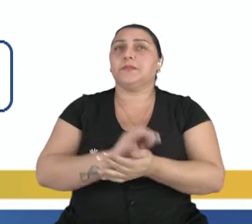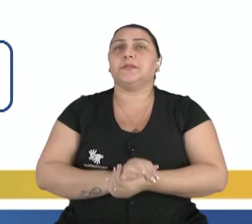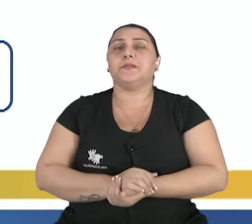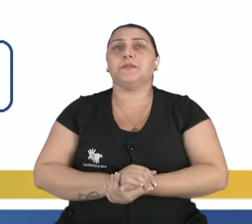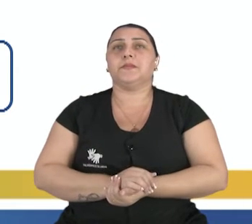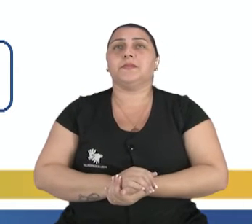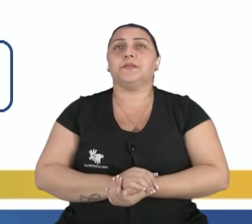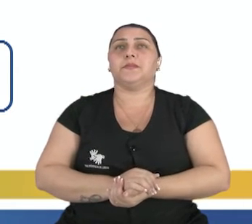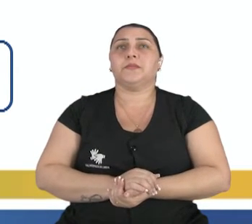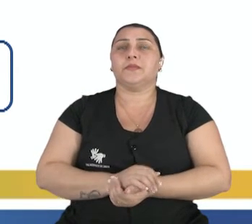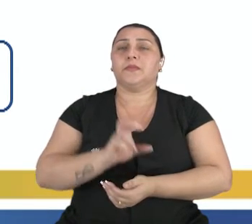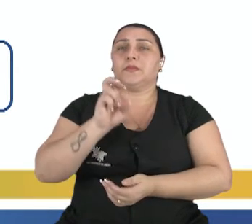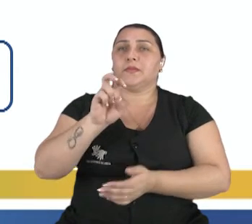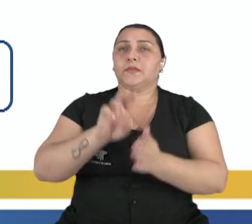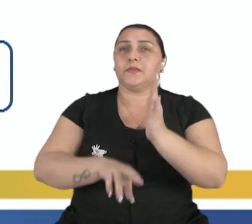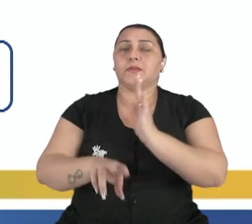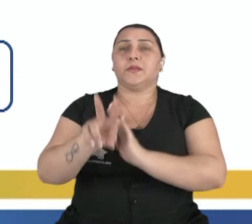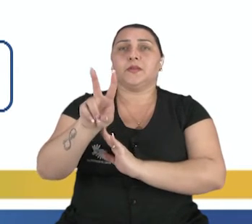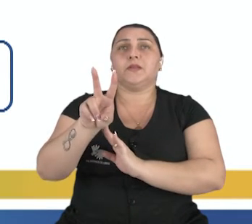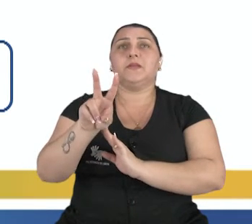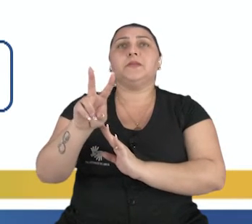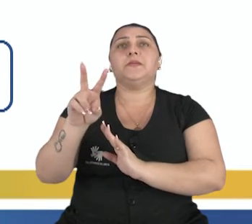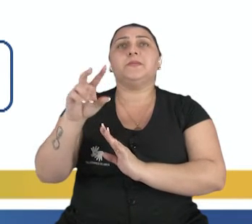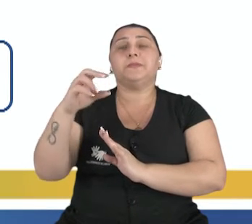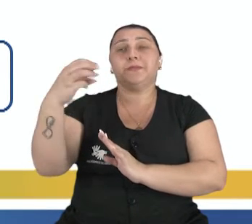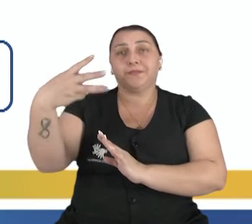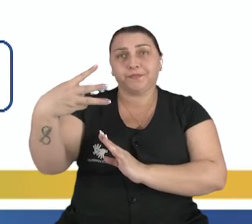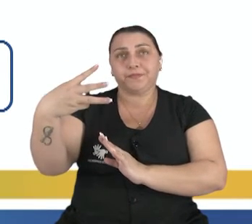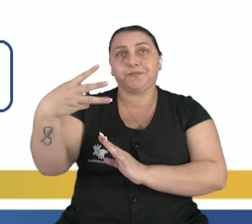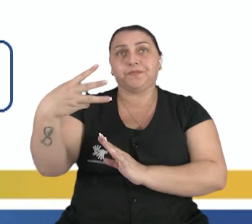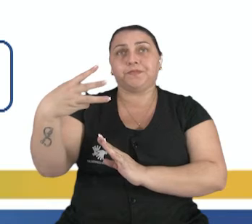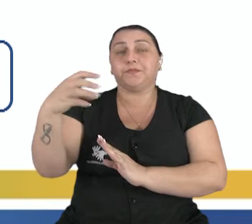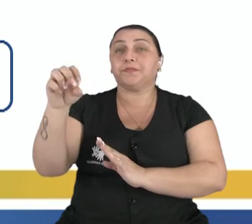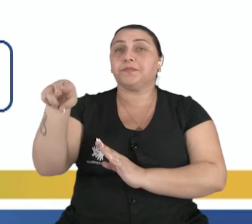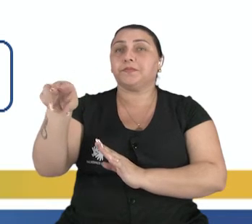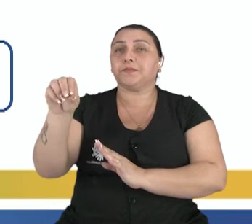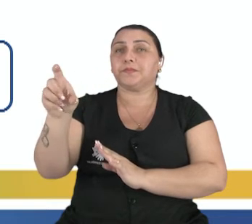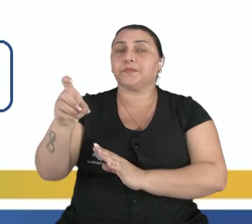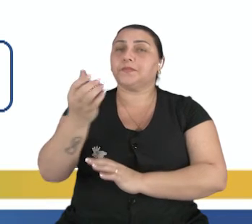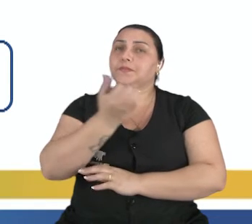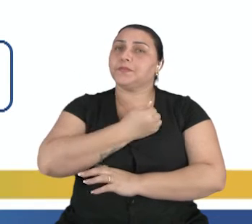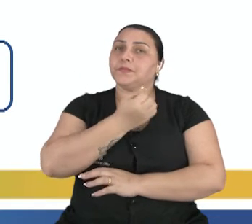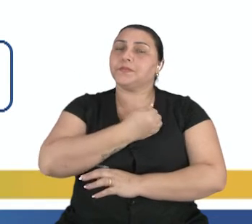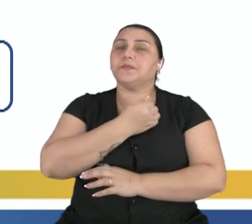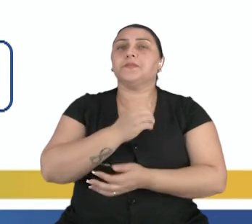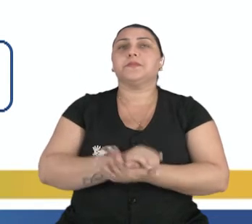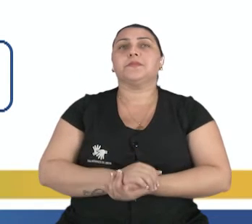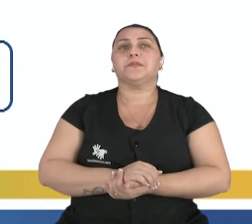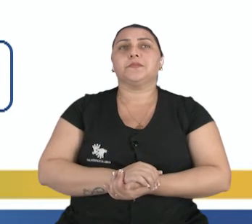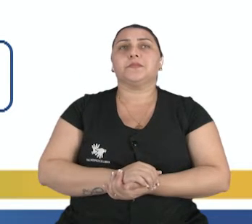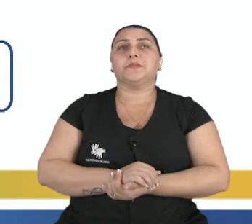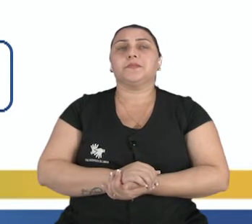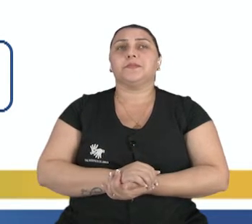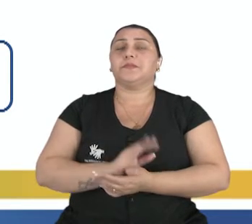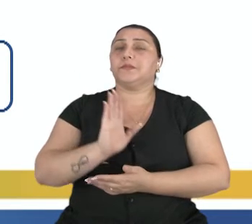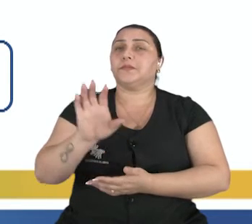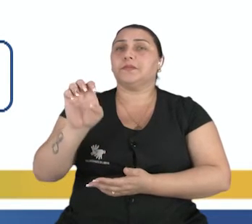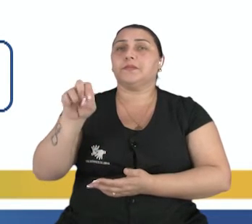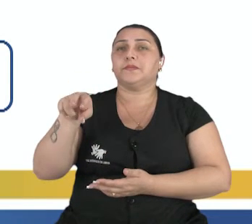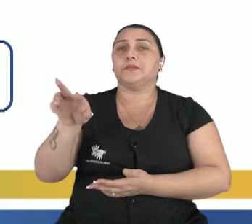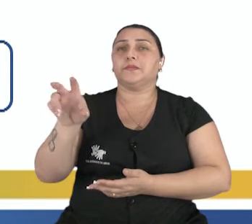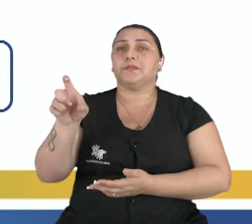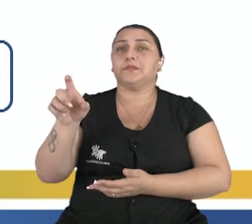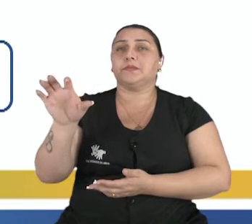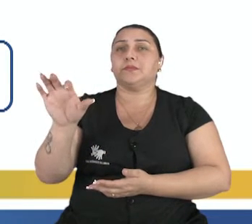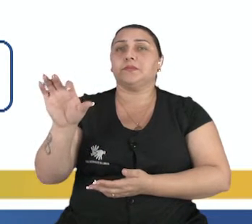5 por 2, você vai ter 3, que é a variação do número de NOx do nitrogênio. Já no